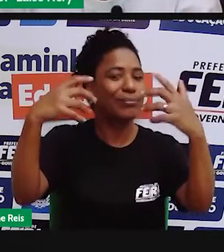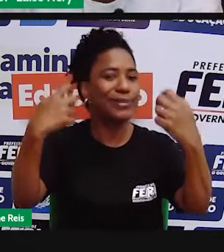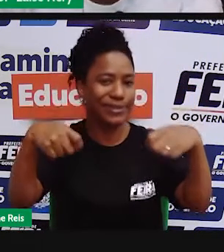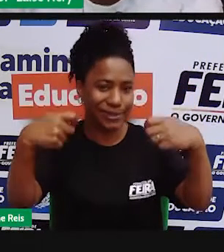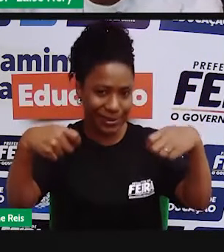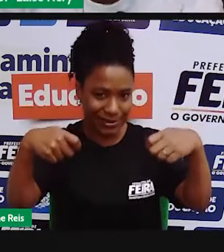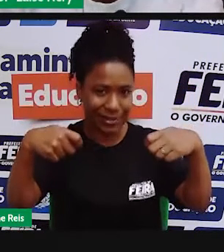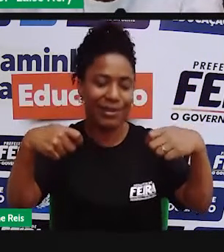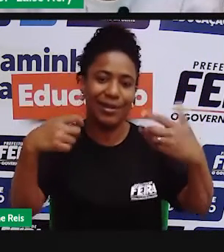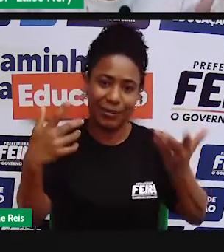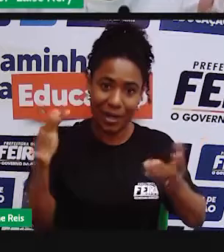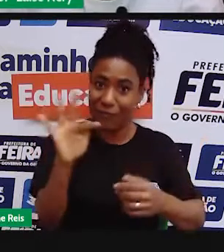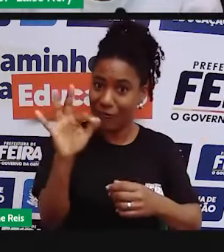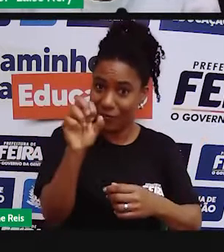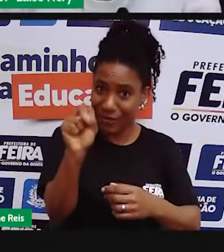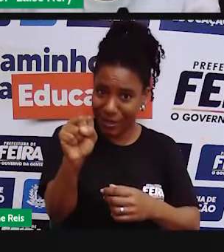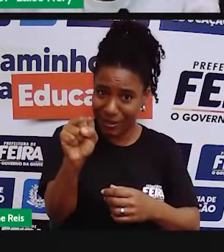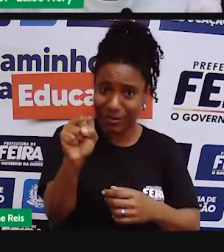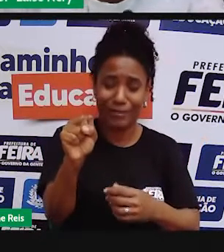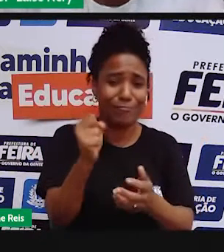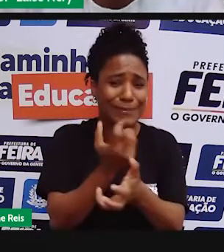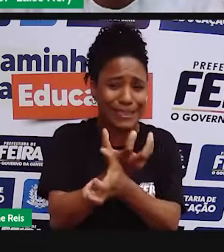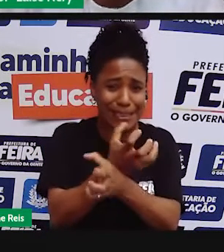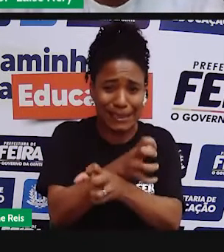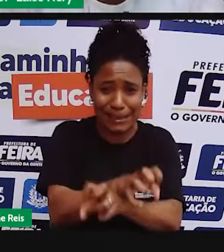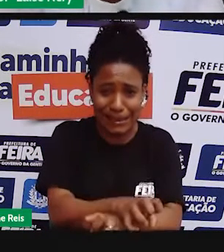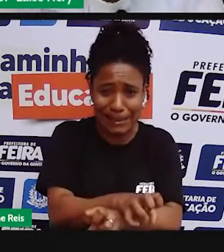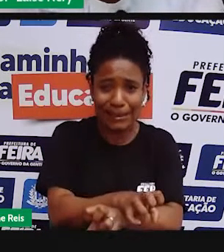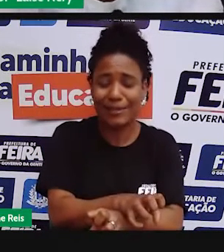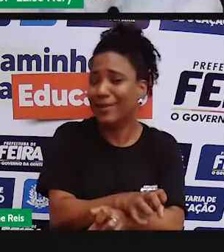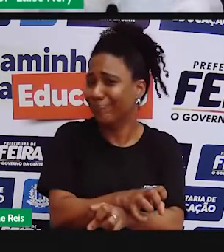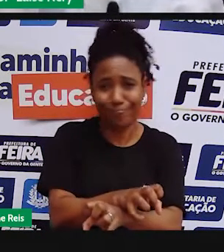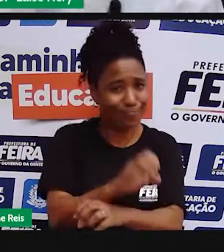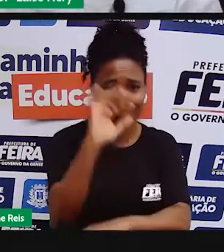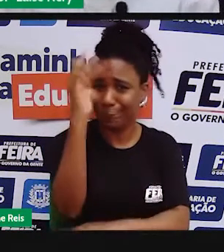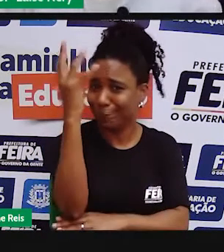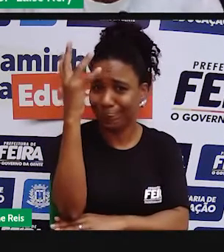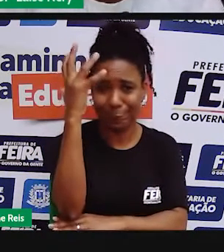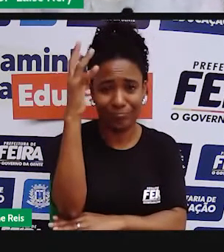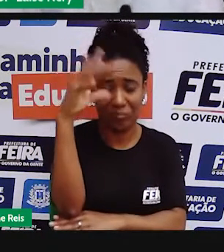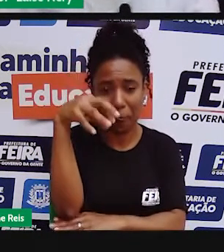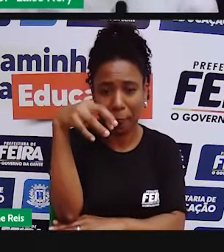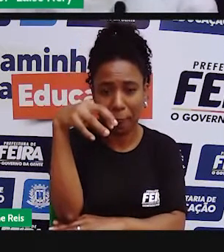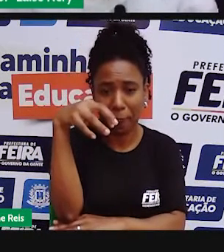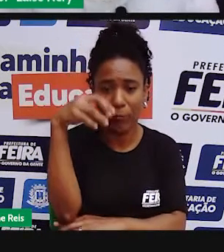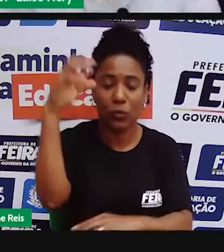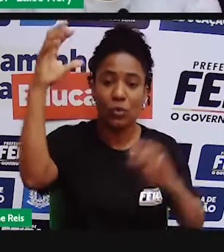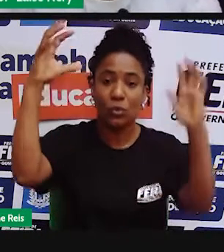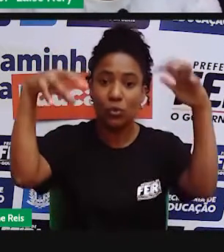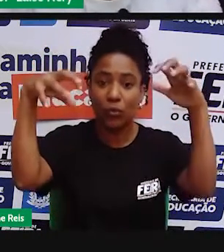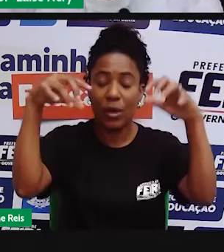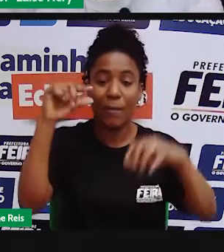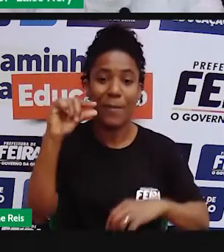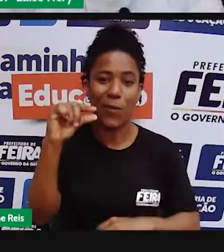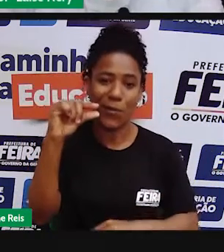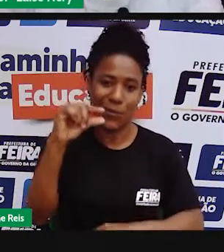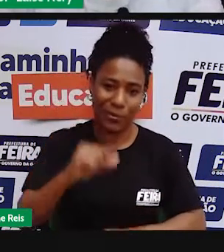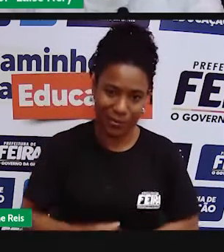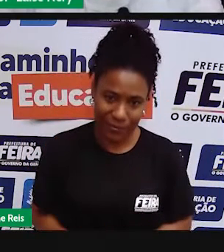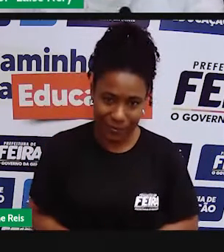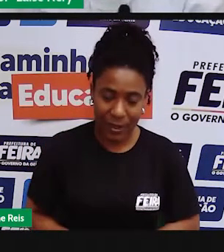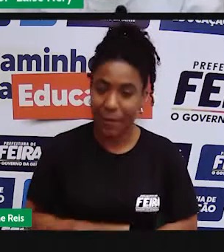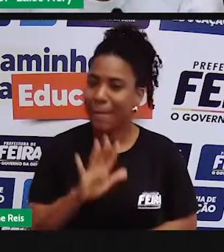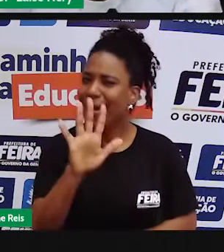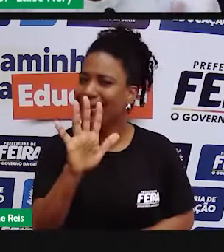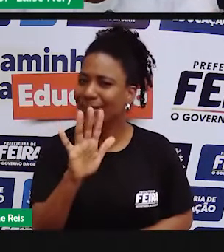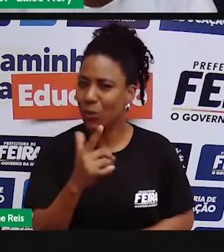muita água, ela consegue ser nativa de Feira de Santana? Lógico que não, porque aqui chove pouco.